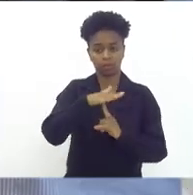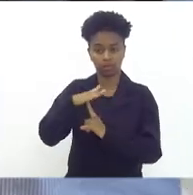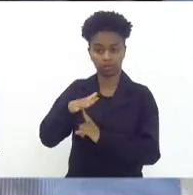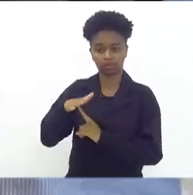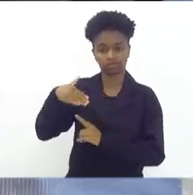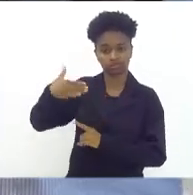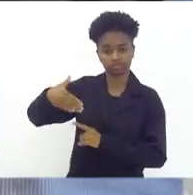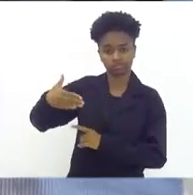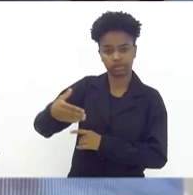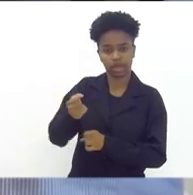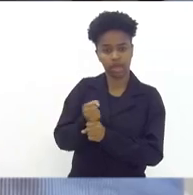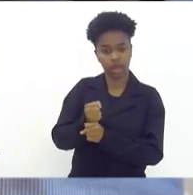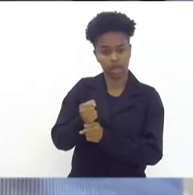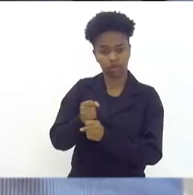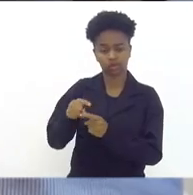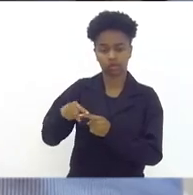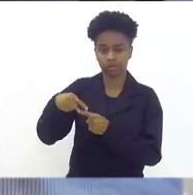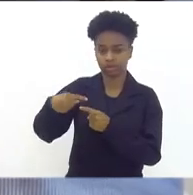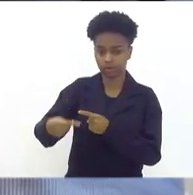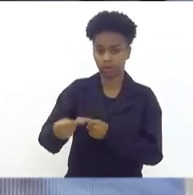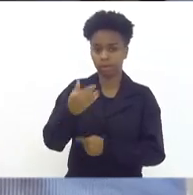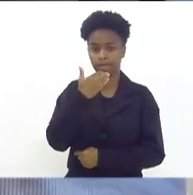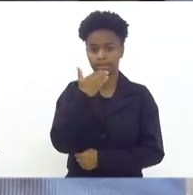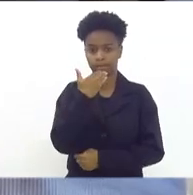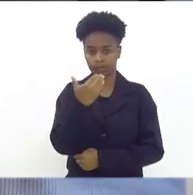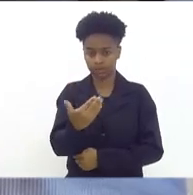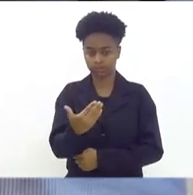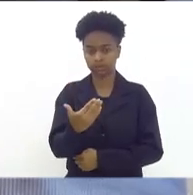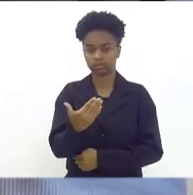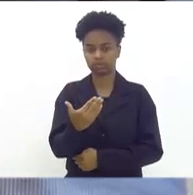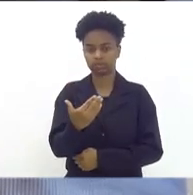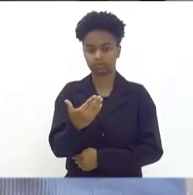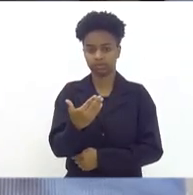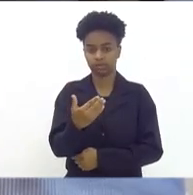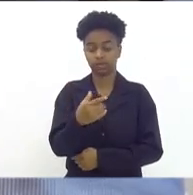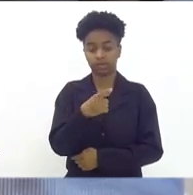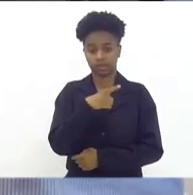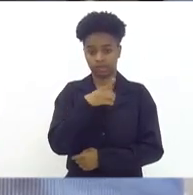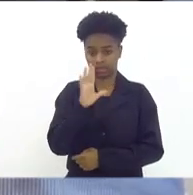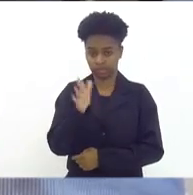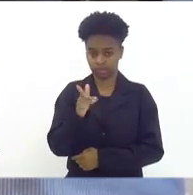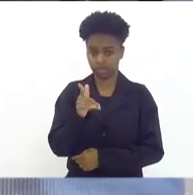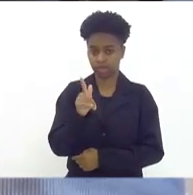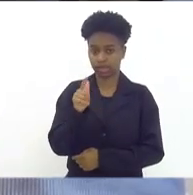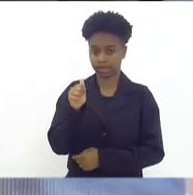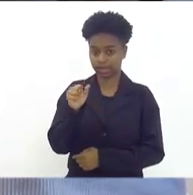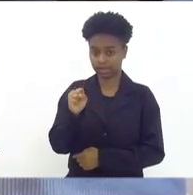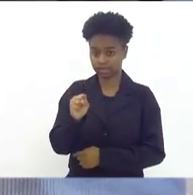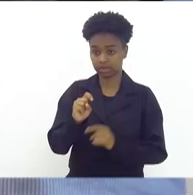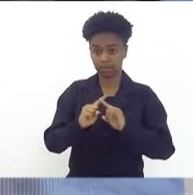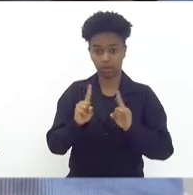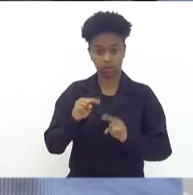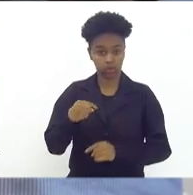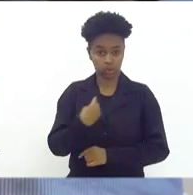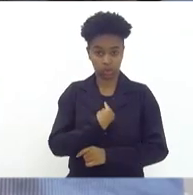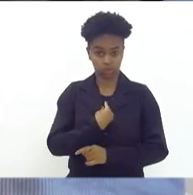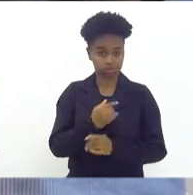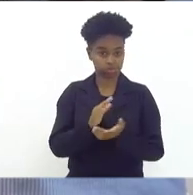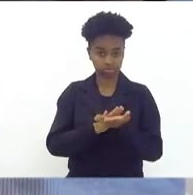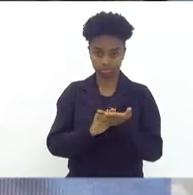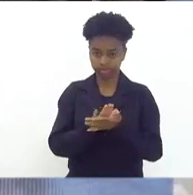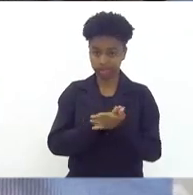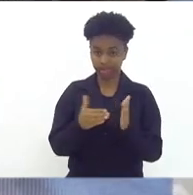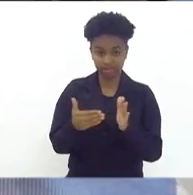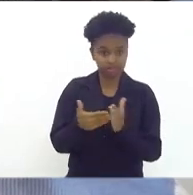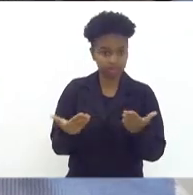depois pediram já tiveram lugares instalado e o nosso nada até agora nada